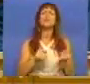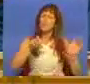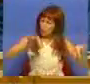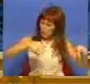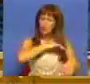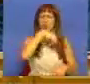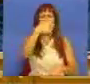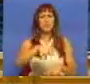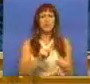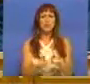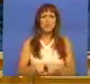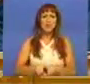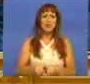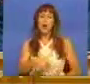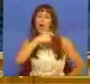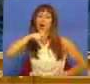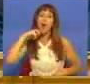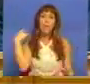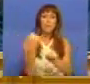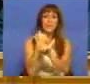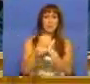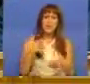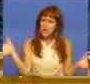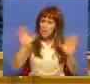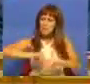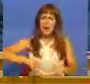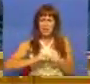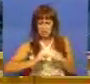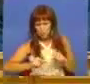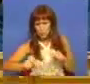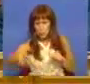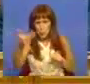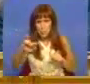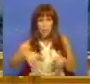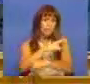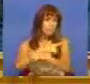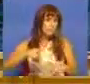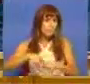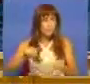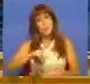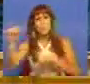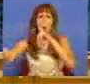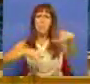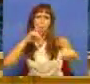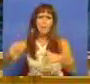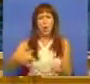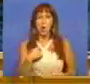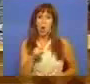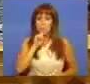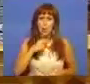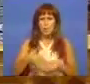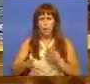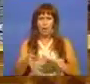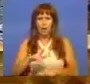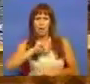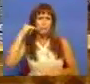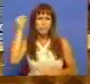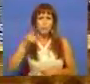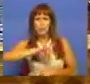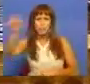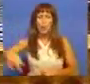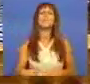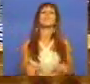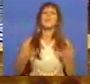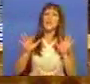Sr. Presidente, um compromisso de trabalho mais duradouro, impedindo assim que eles, se vão embora mal, façam a especialidade. E